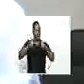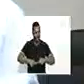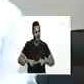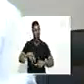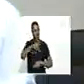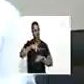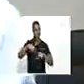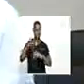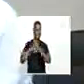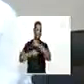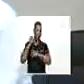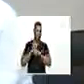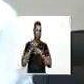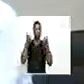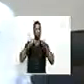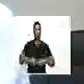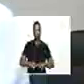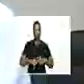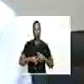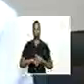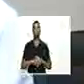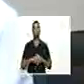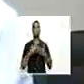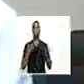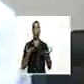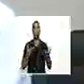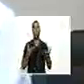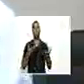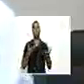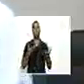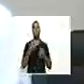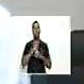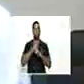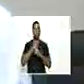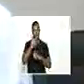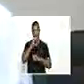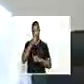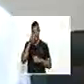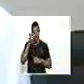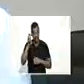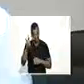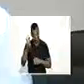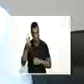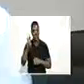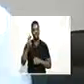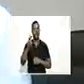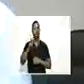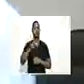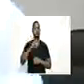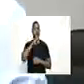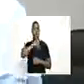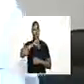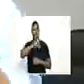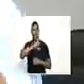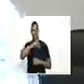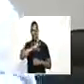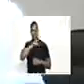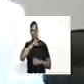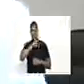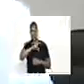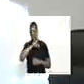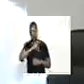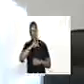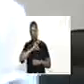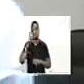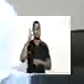todos nós sabemos então Desde 2005 a data base do salário mínimo federal